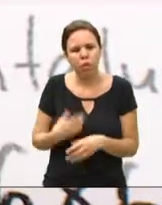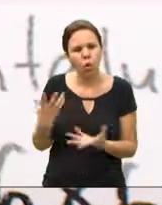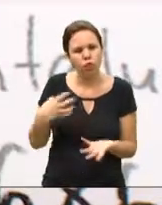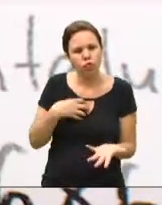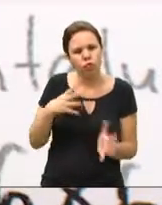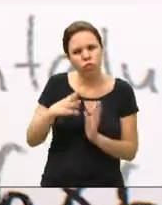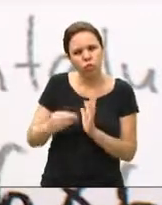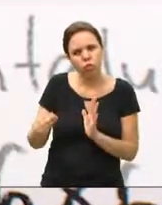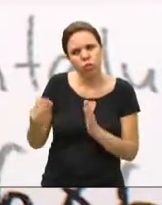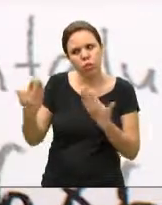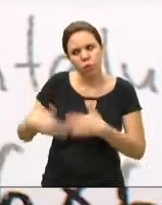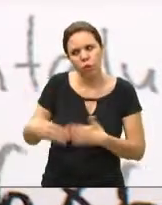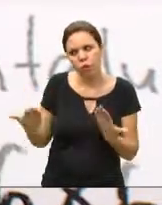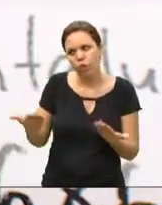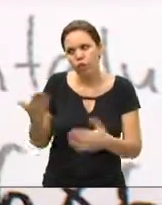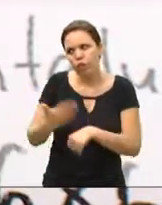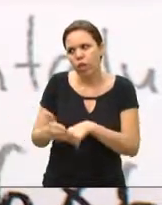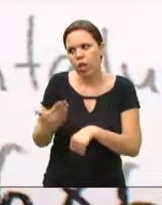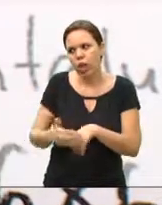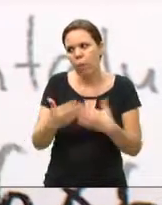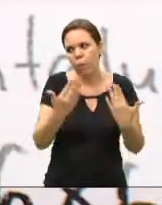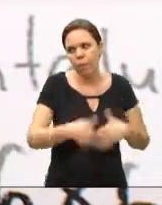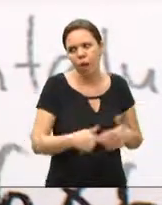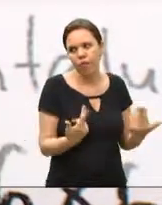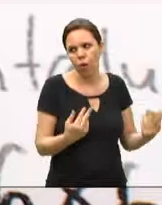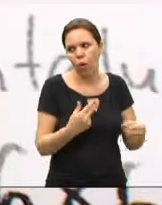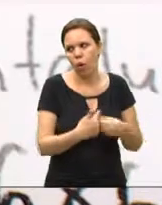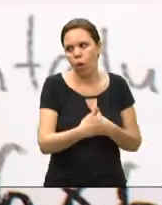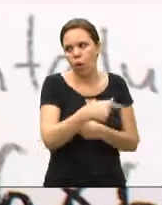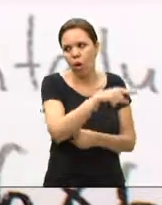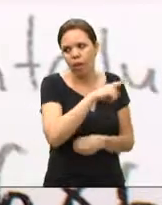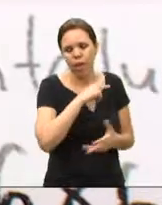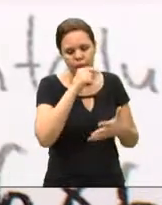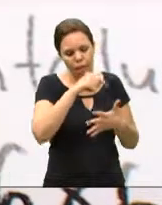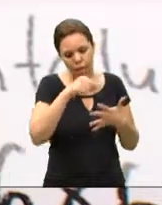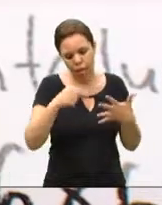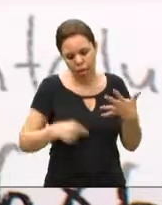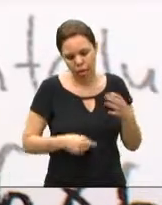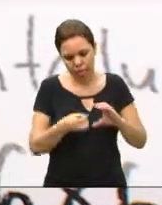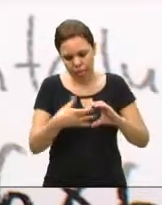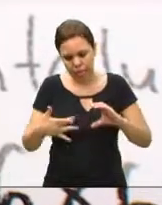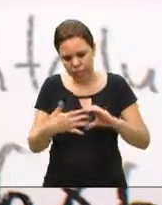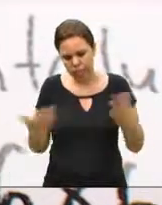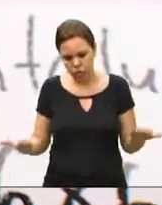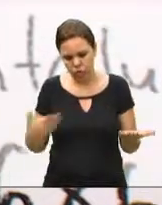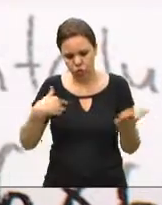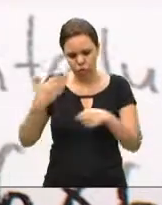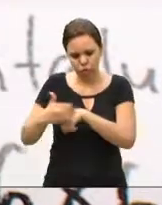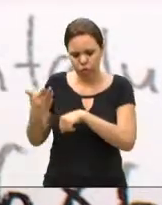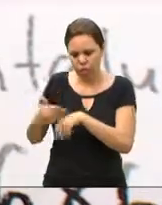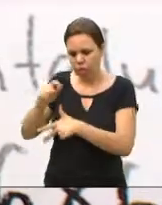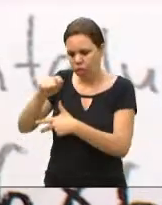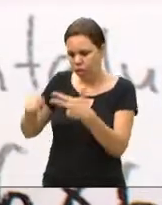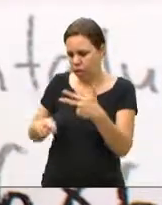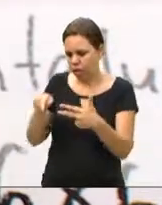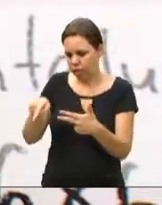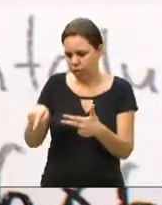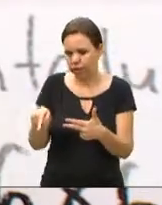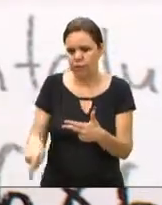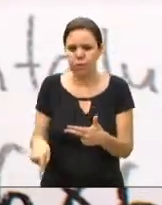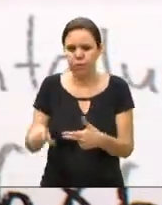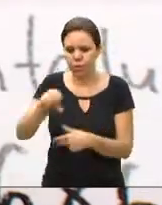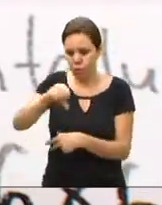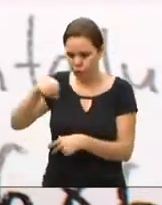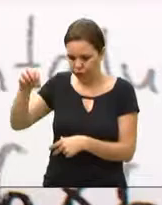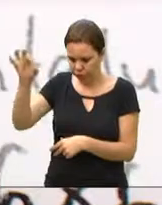Então agora, hoje eu vou treinar uma prova que é a Unicamp. Então a Unicamp tem essa característica. Hoje eu vou treinar o Enem. Então hoje tem uma